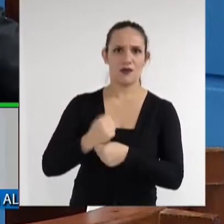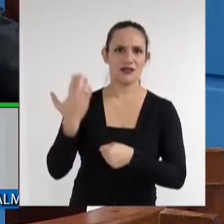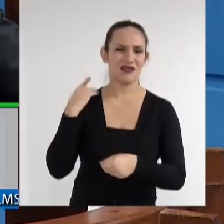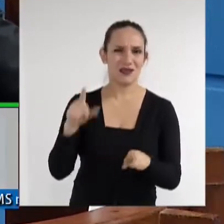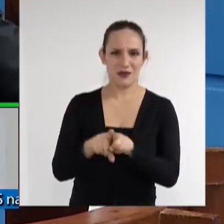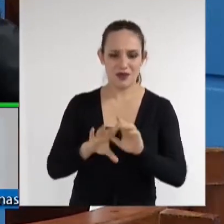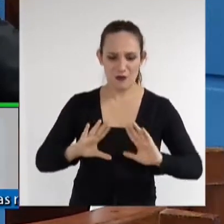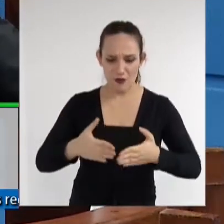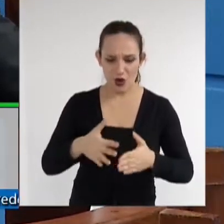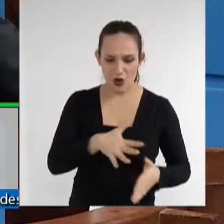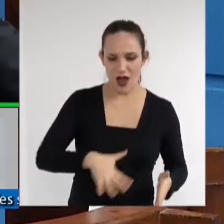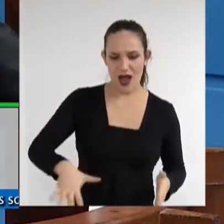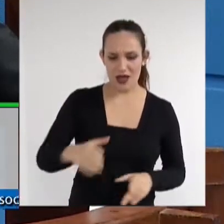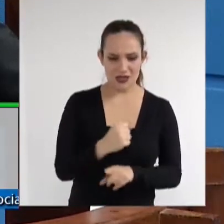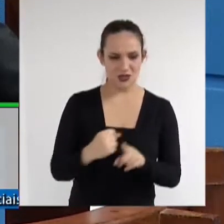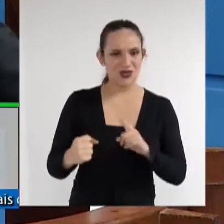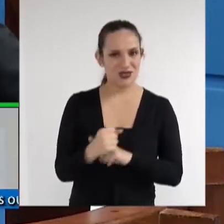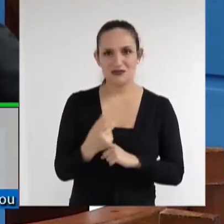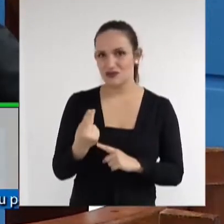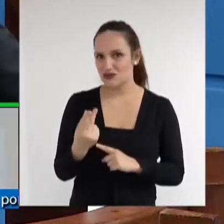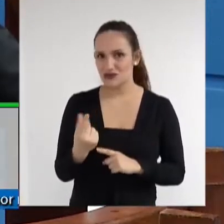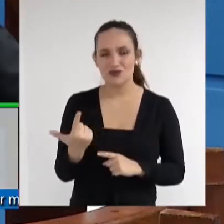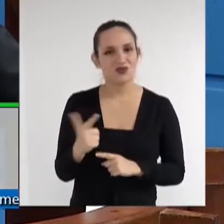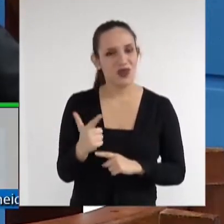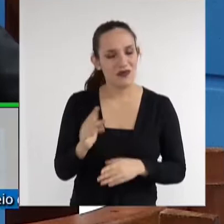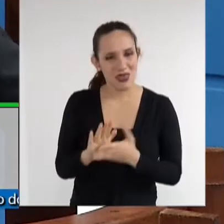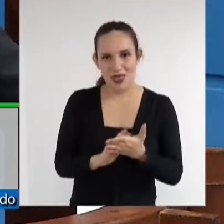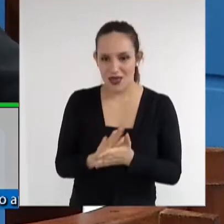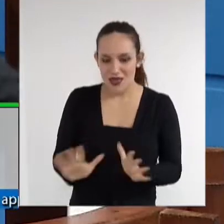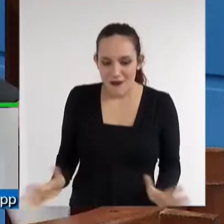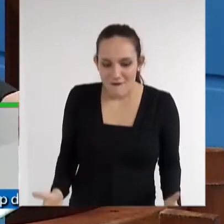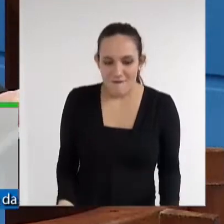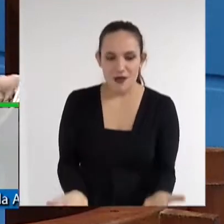áreas sociais em termos de investimentos.